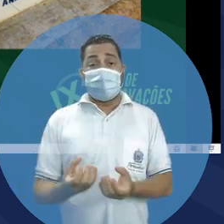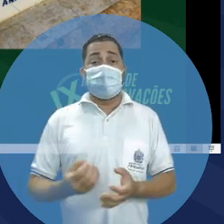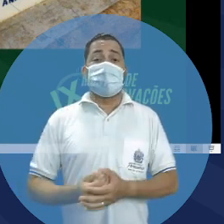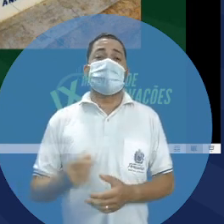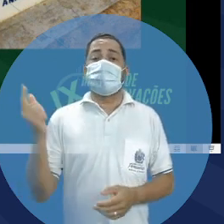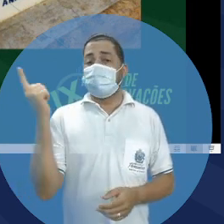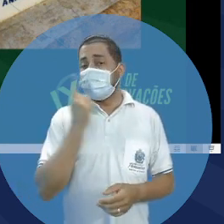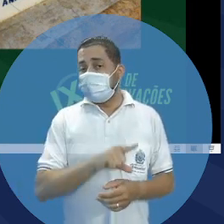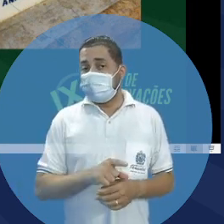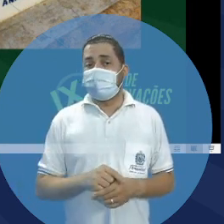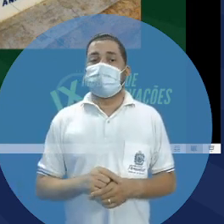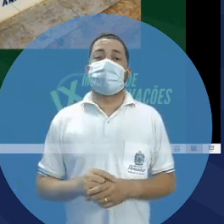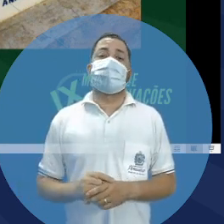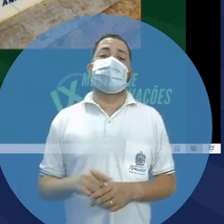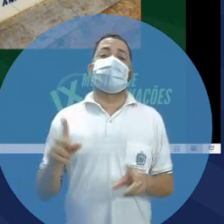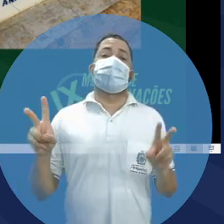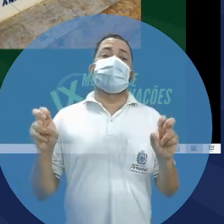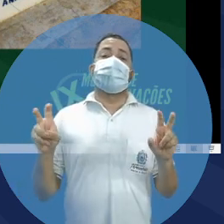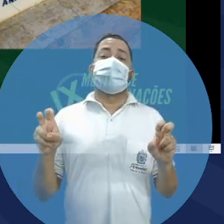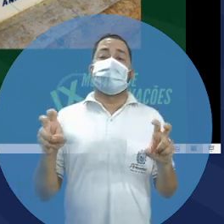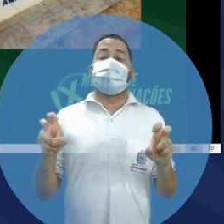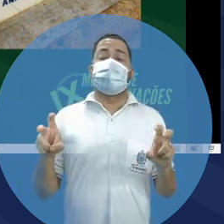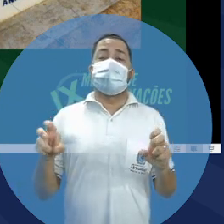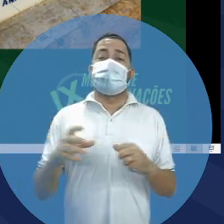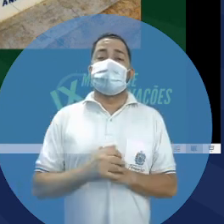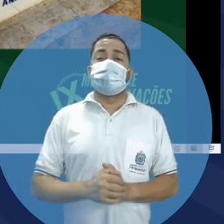considerando que é um tema que é muito